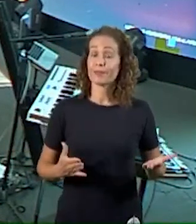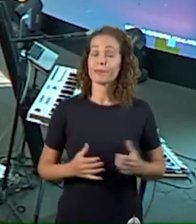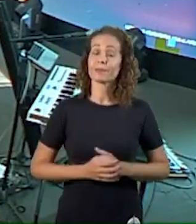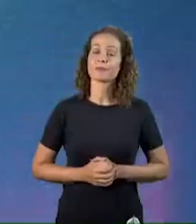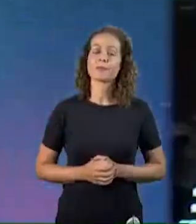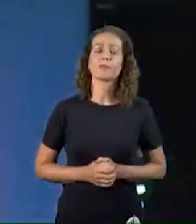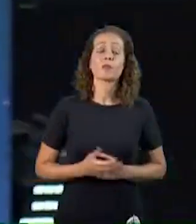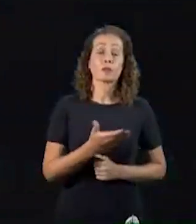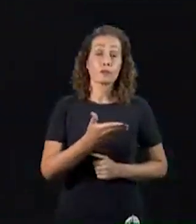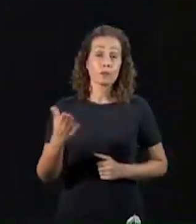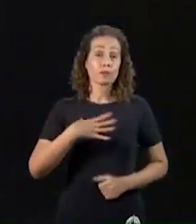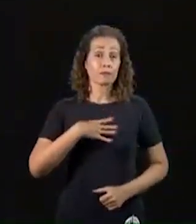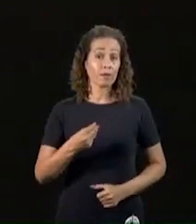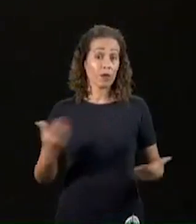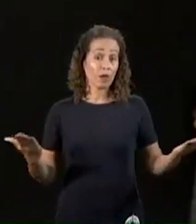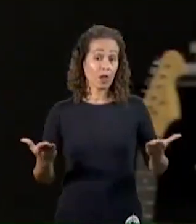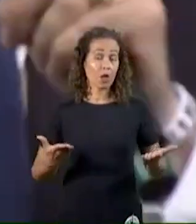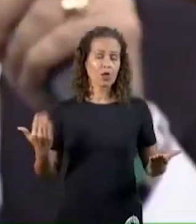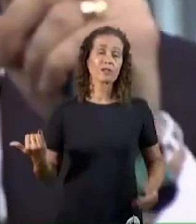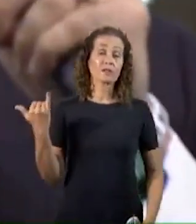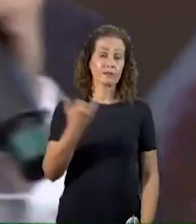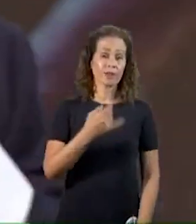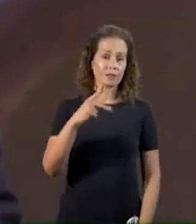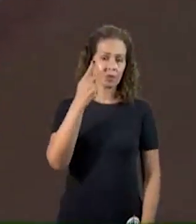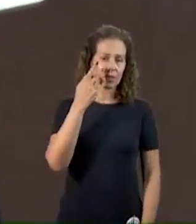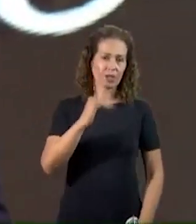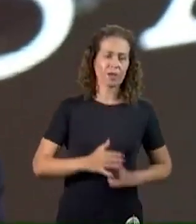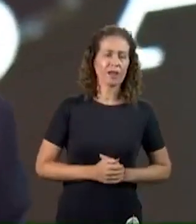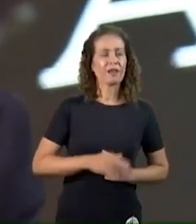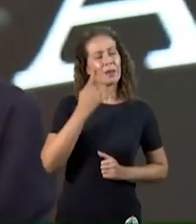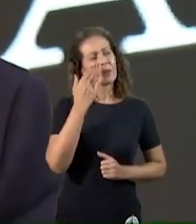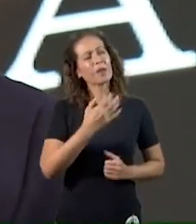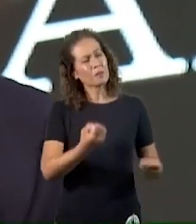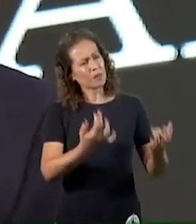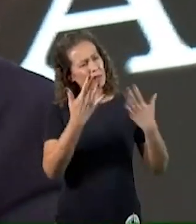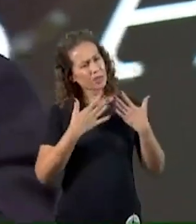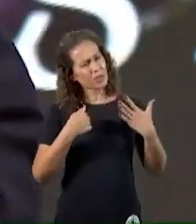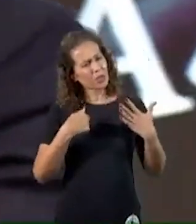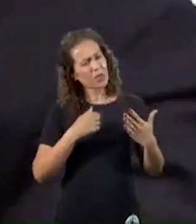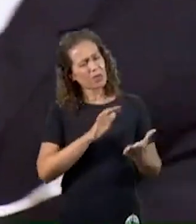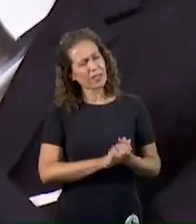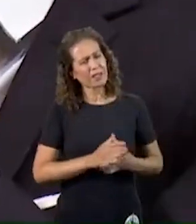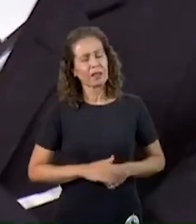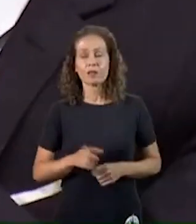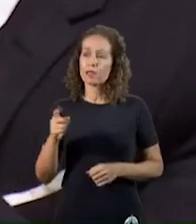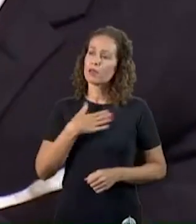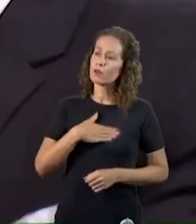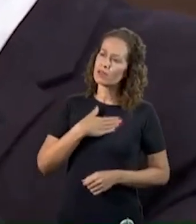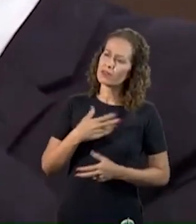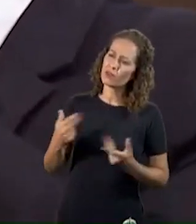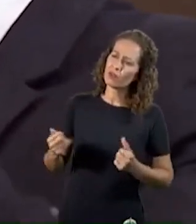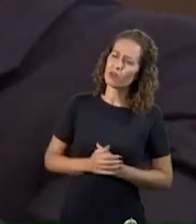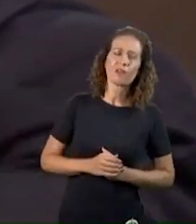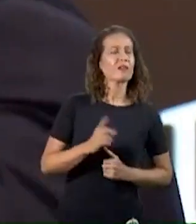Então você, filho que está aqui hoje, vira para o seu pai e fala, pai, me abençoa para eu casar. Você está gostando de alguém, meu filho? Não, mas